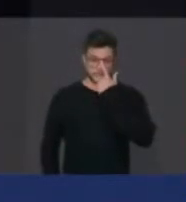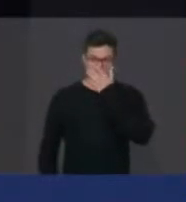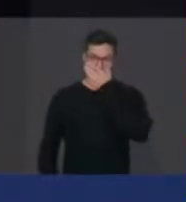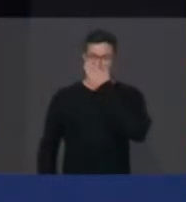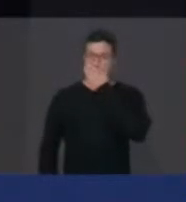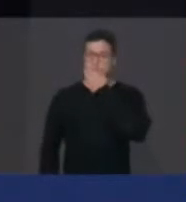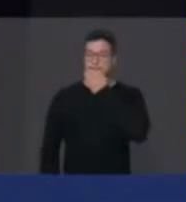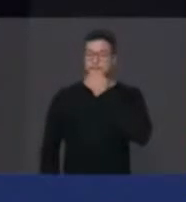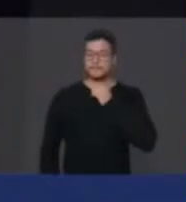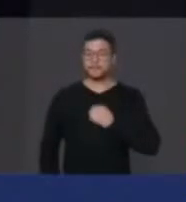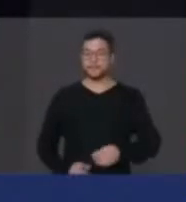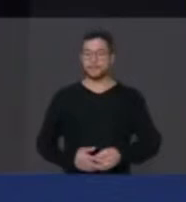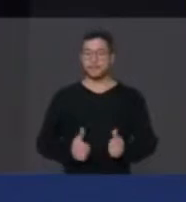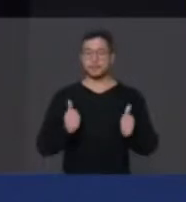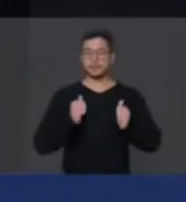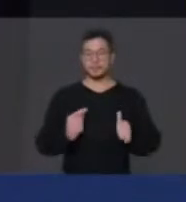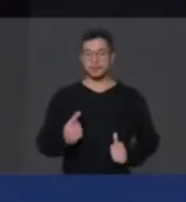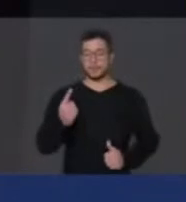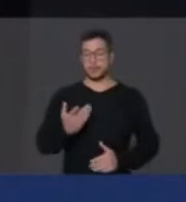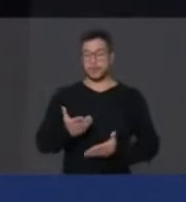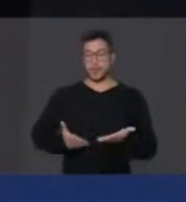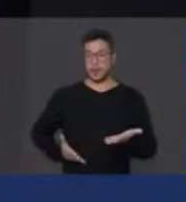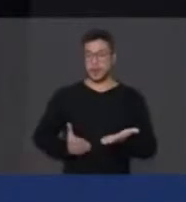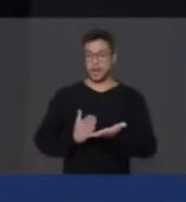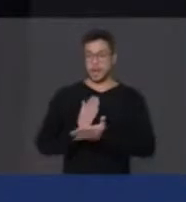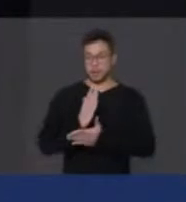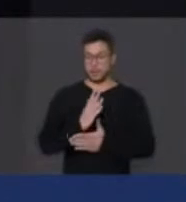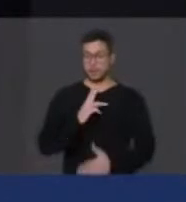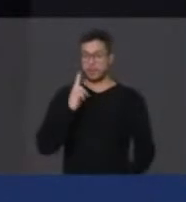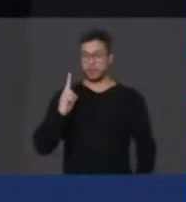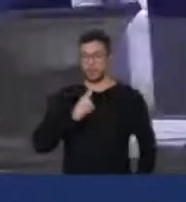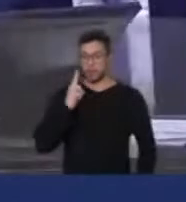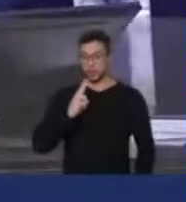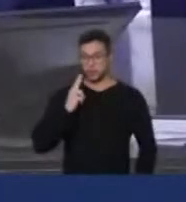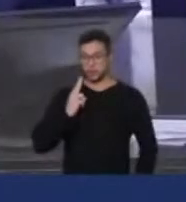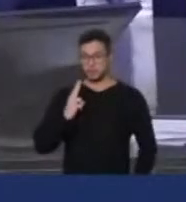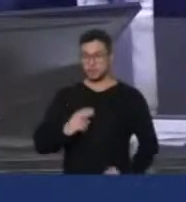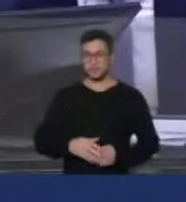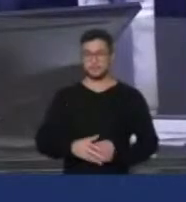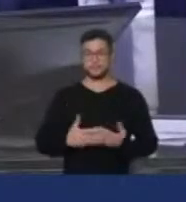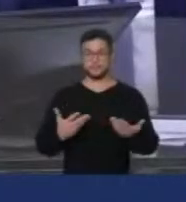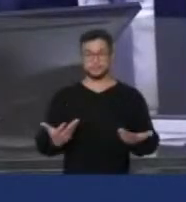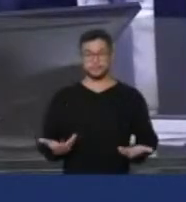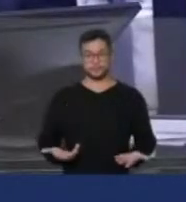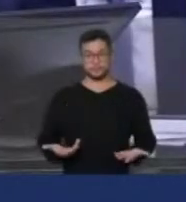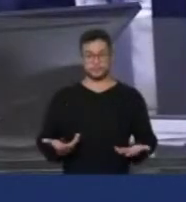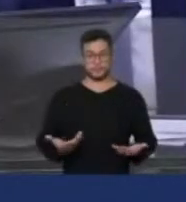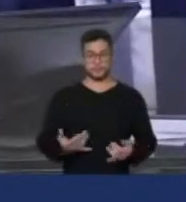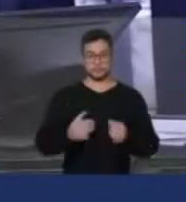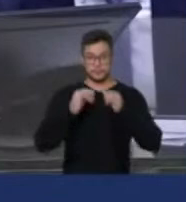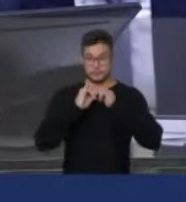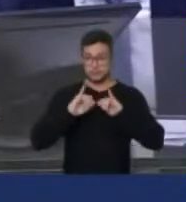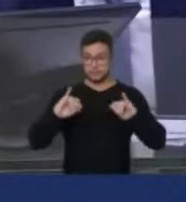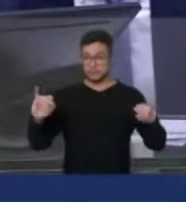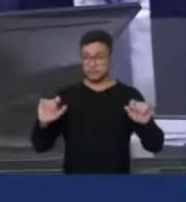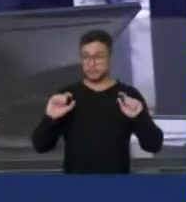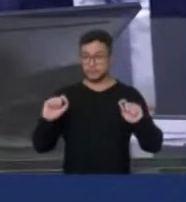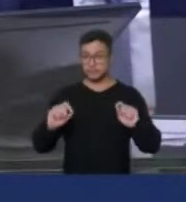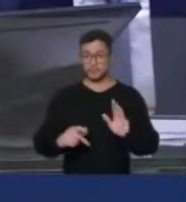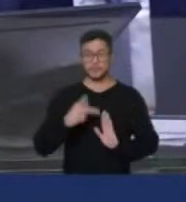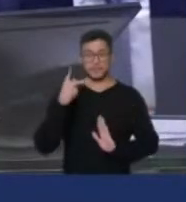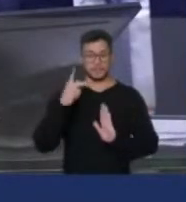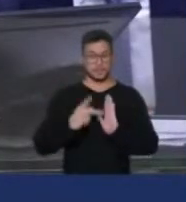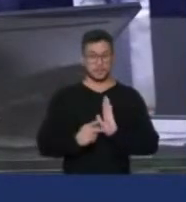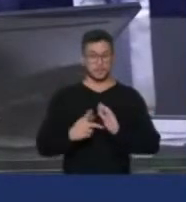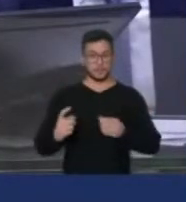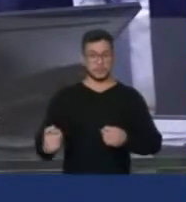uma abstenção Está aprovado o regime de urgência só avisando que esse projeto volta a pauta